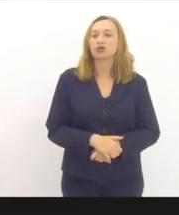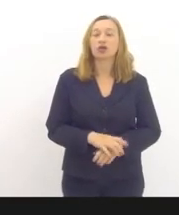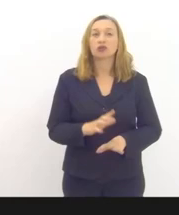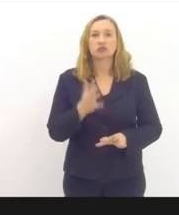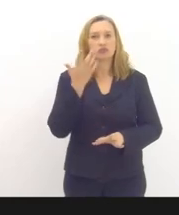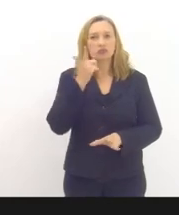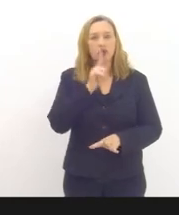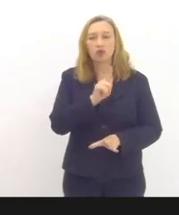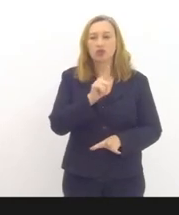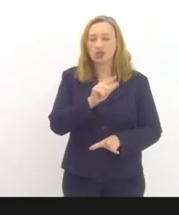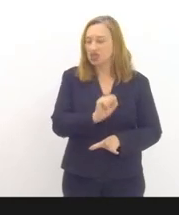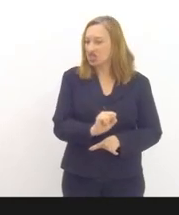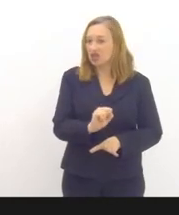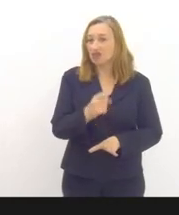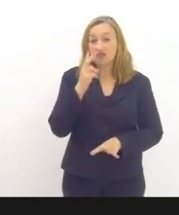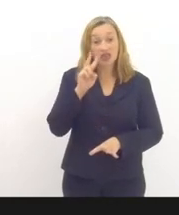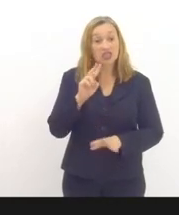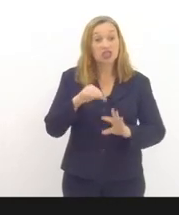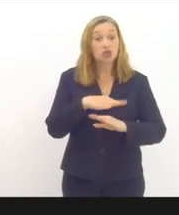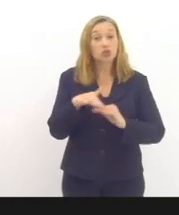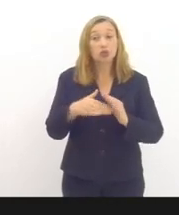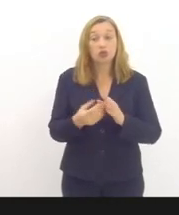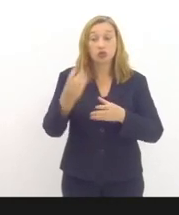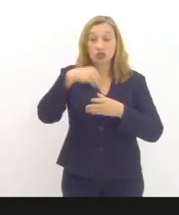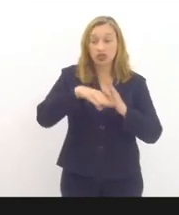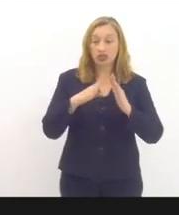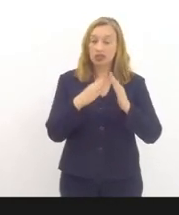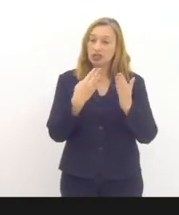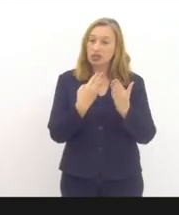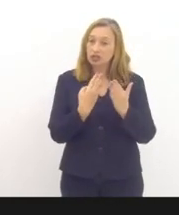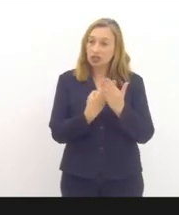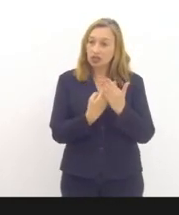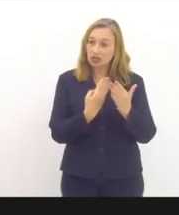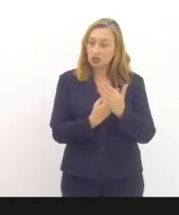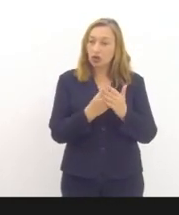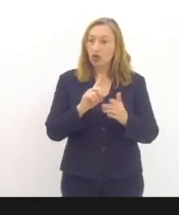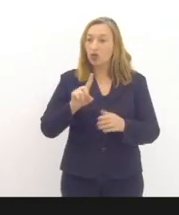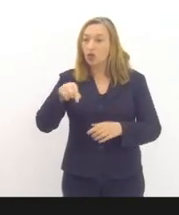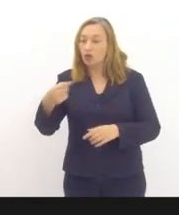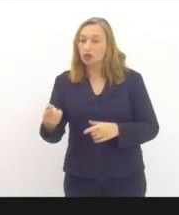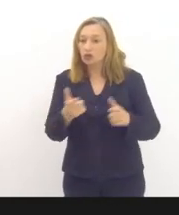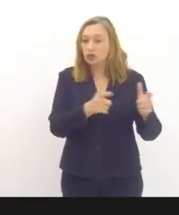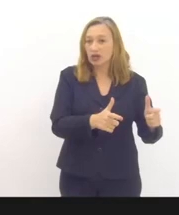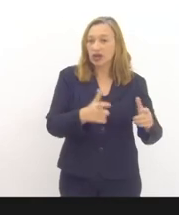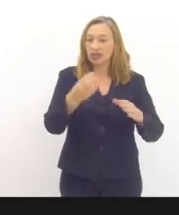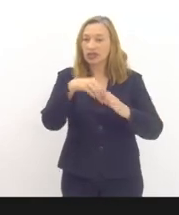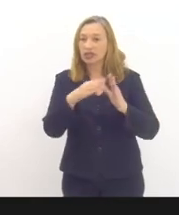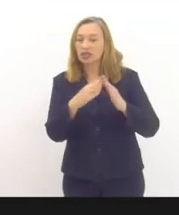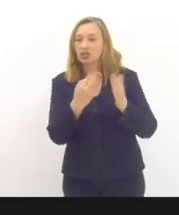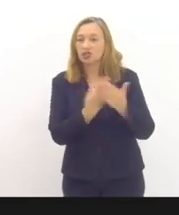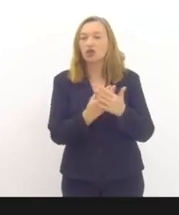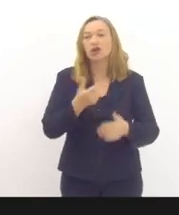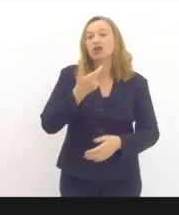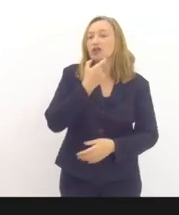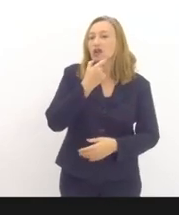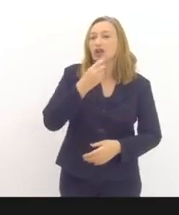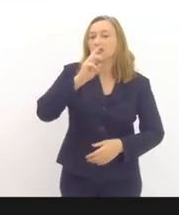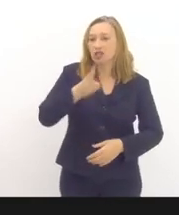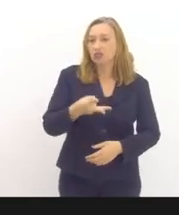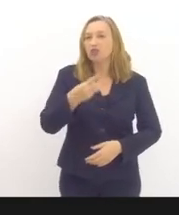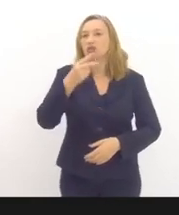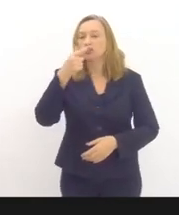não consegui levantar se todos em sala de aula ou em outra função na escola, tá? Então nós temos de inglês